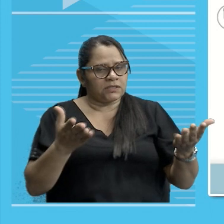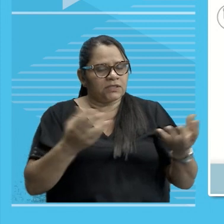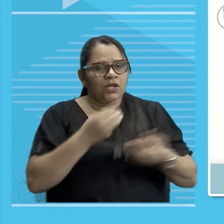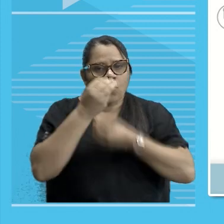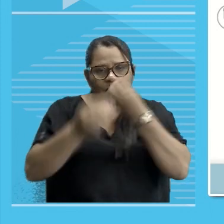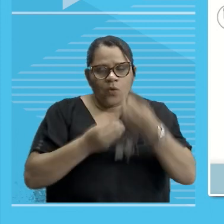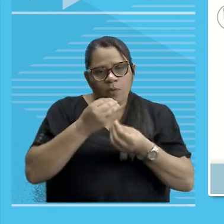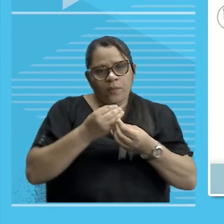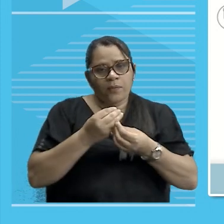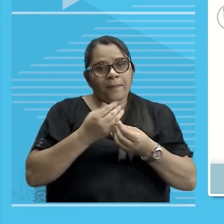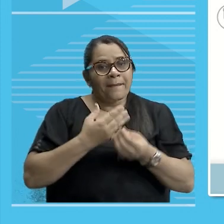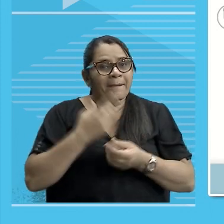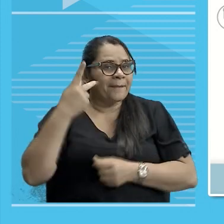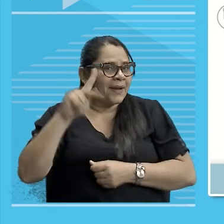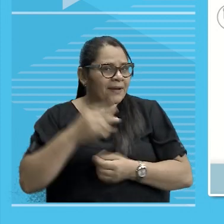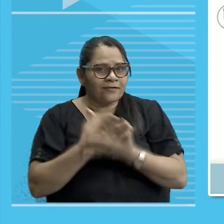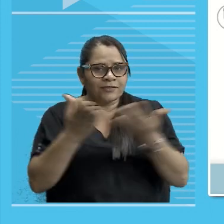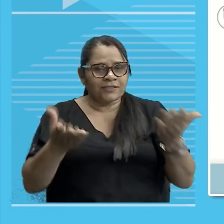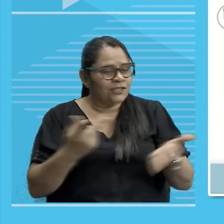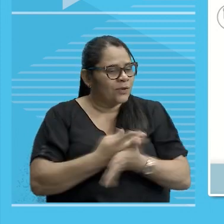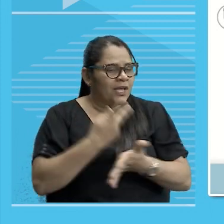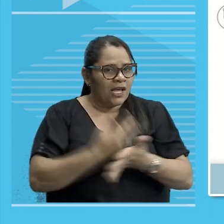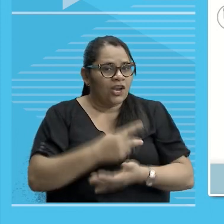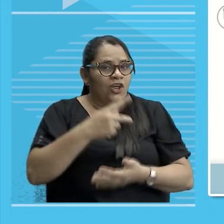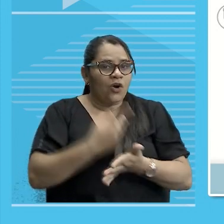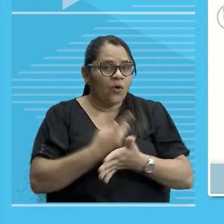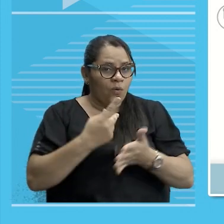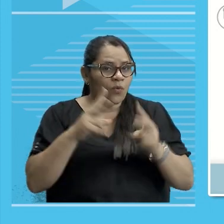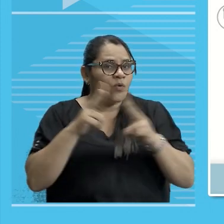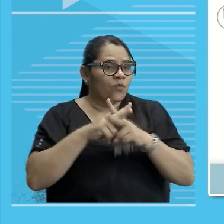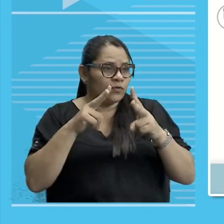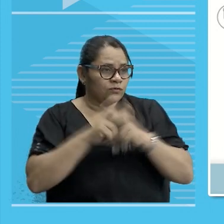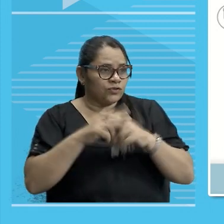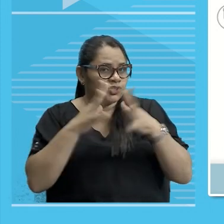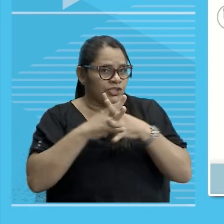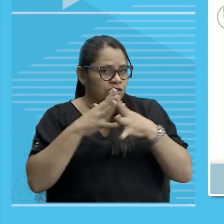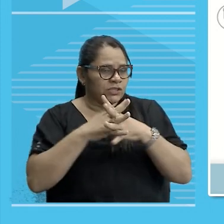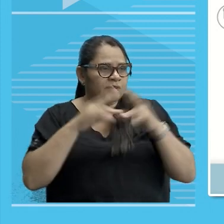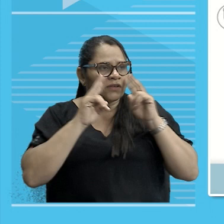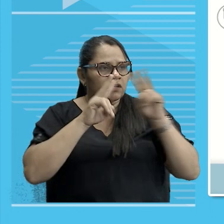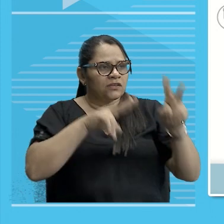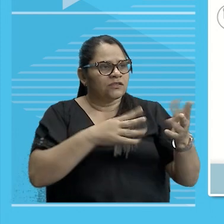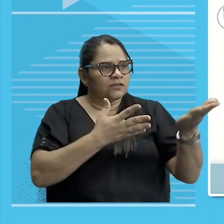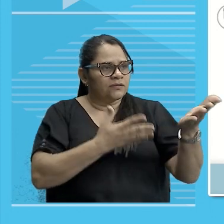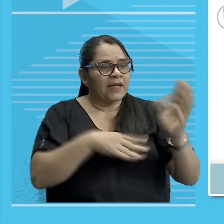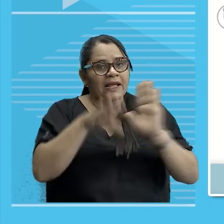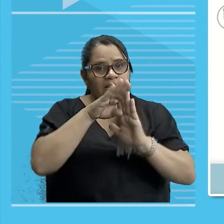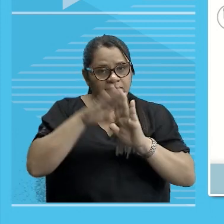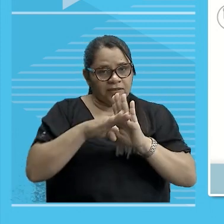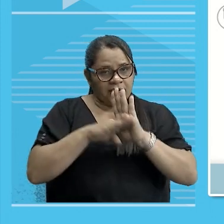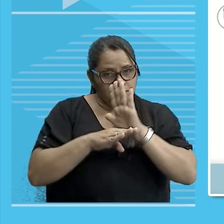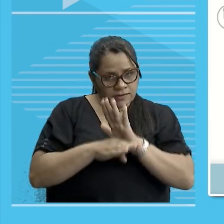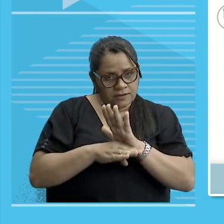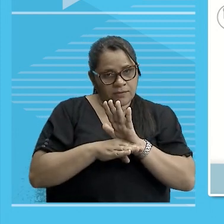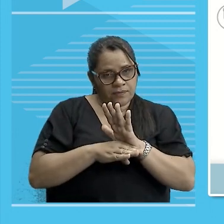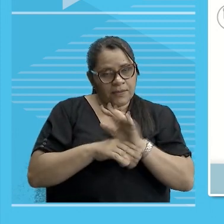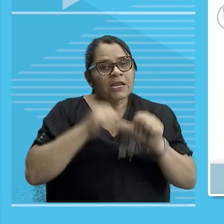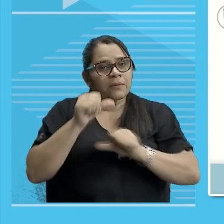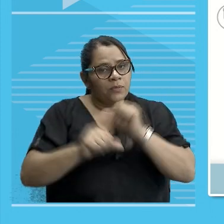não errarem não confundir uma coisa essa classificação de evolução ele muda de autor para